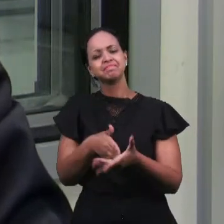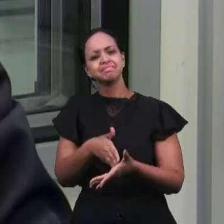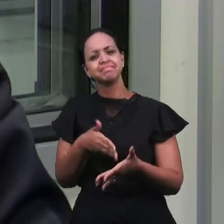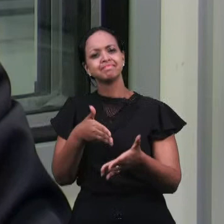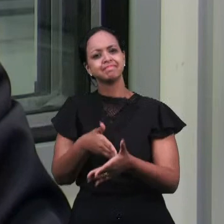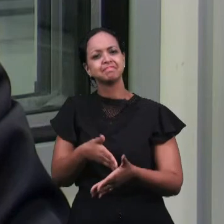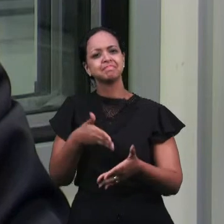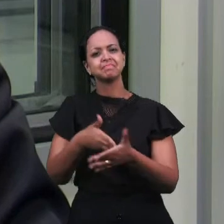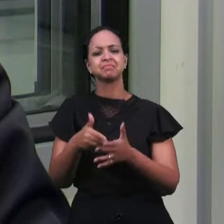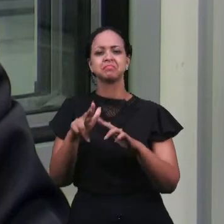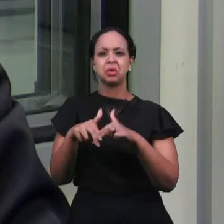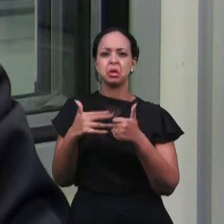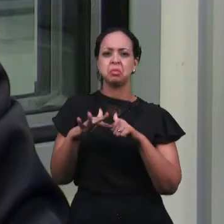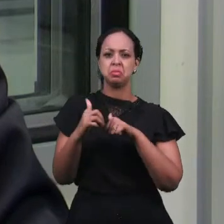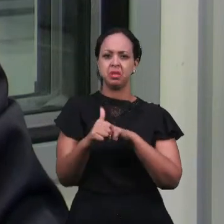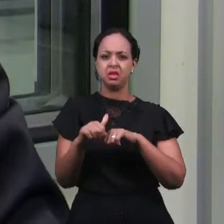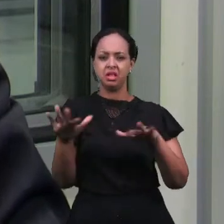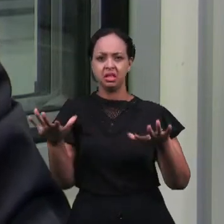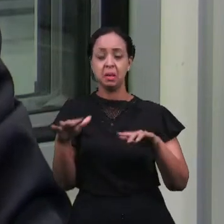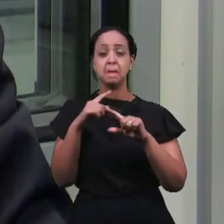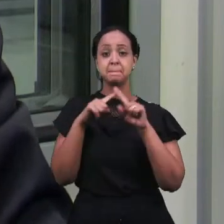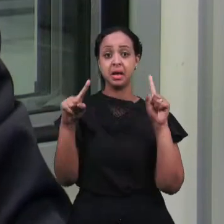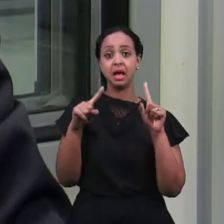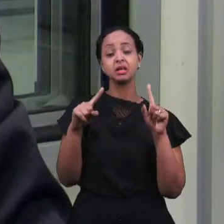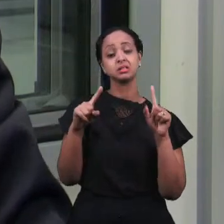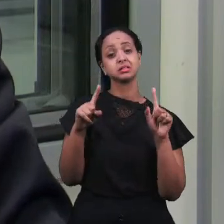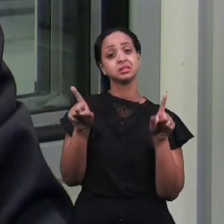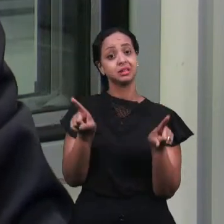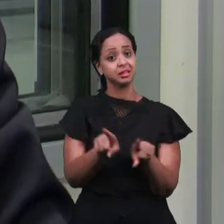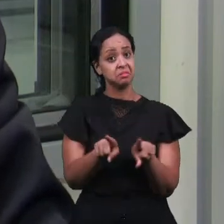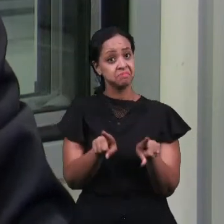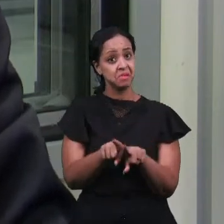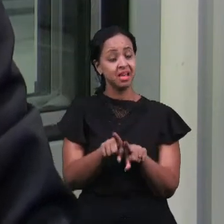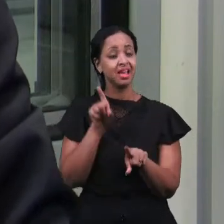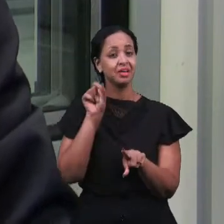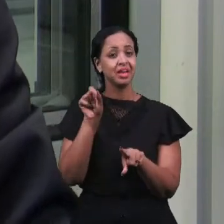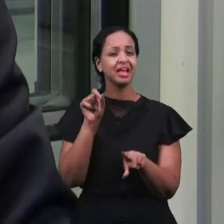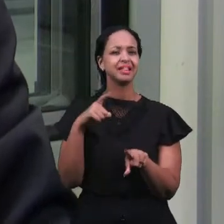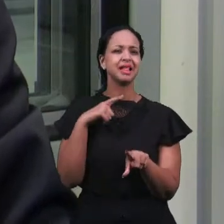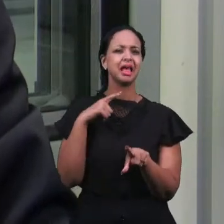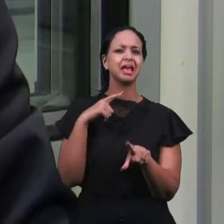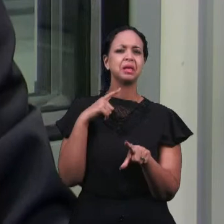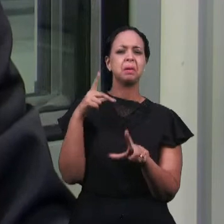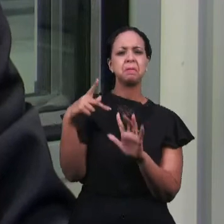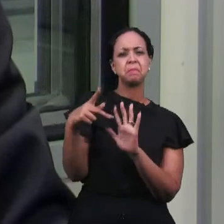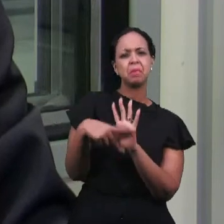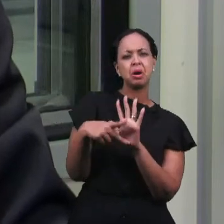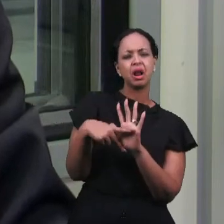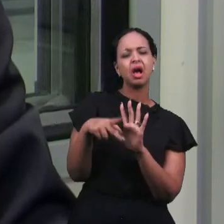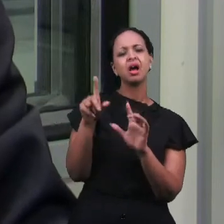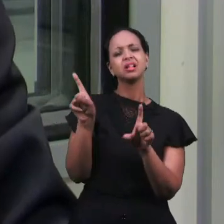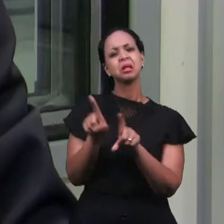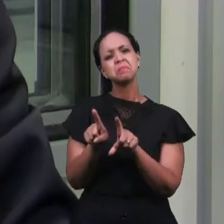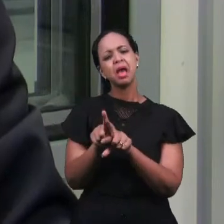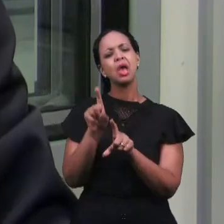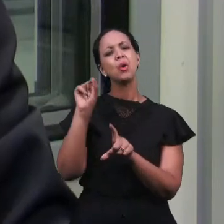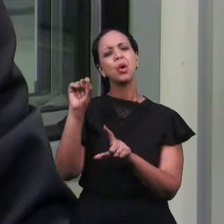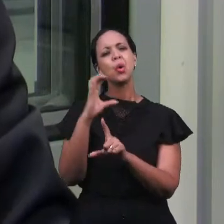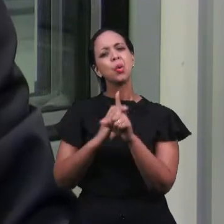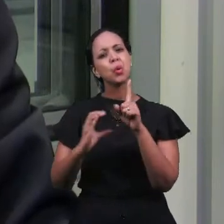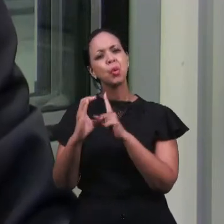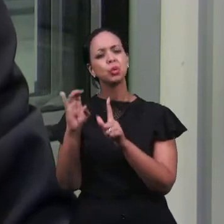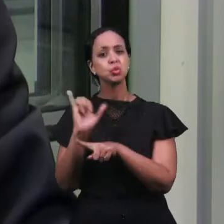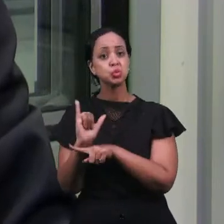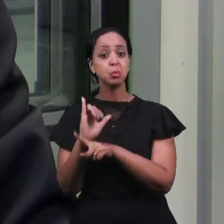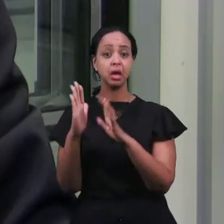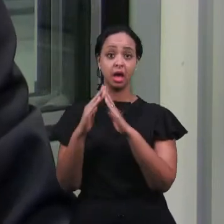pandemia de estar nessa comunhão maior. Ainda que, né, com os programas, com os cultos no YouTube, agora com as igrejas